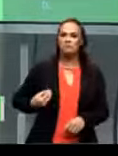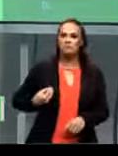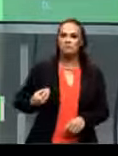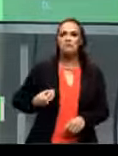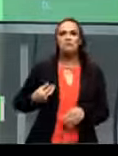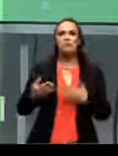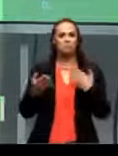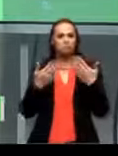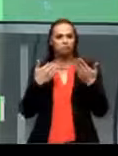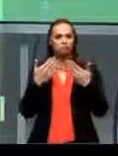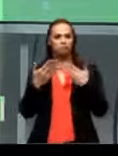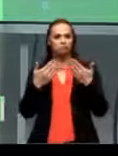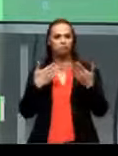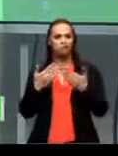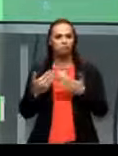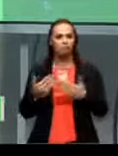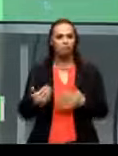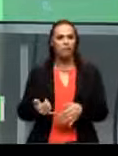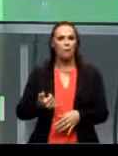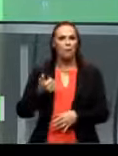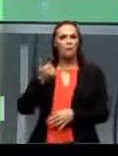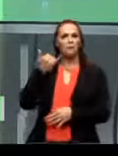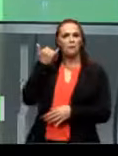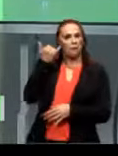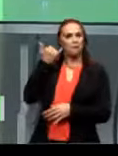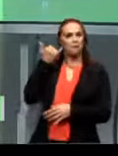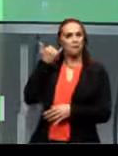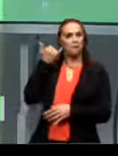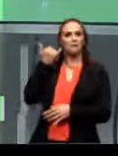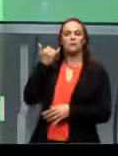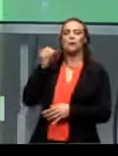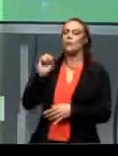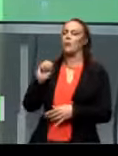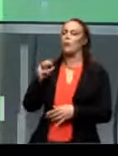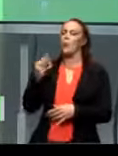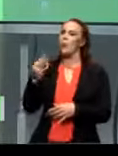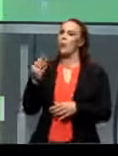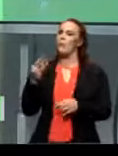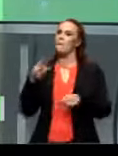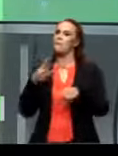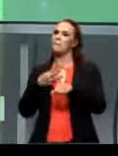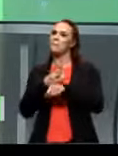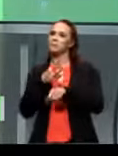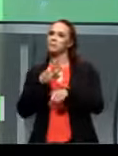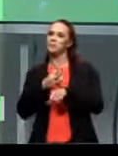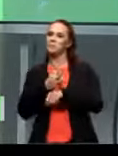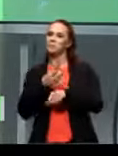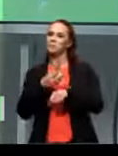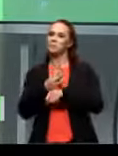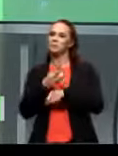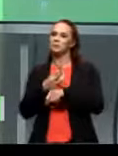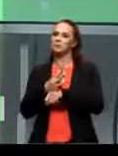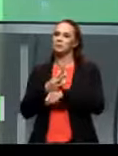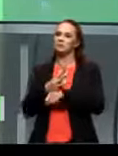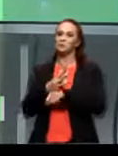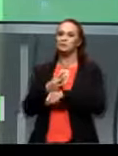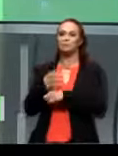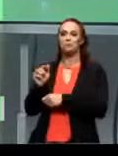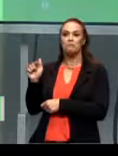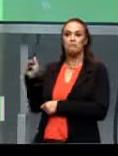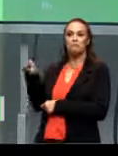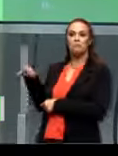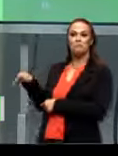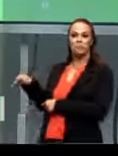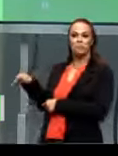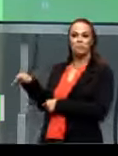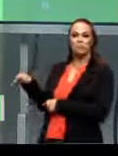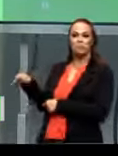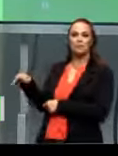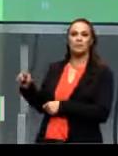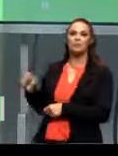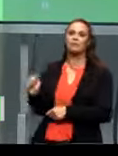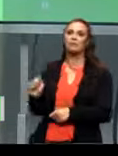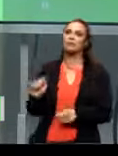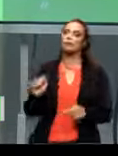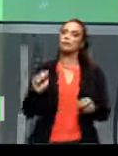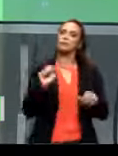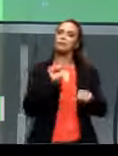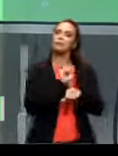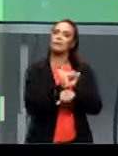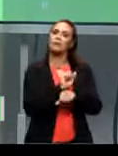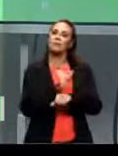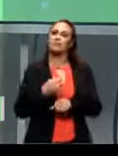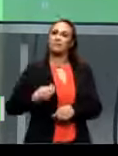conversa. Ligue para o nosso telefone fixo ou envie uma mensagem para o nosso WhatsApp. Estamos esperando a sua participação,